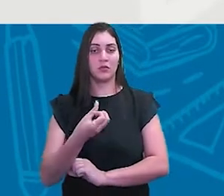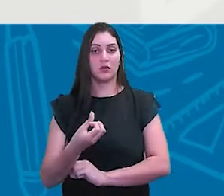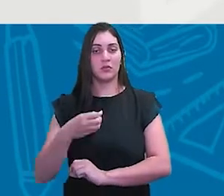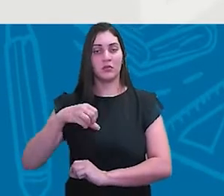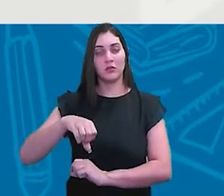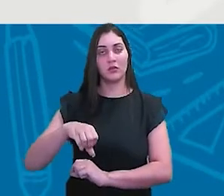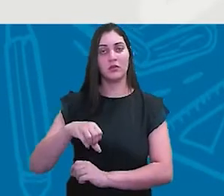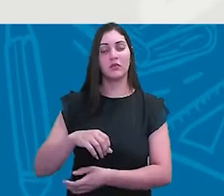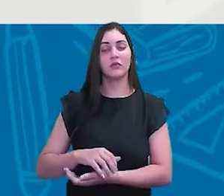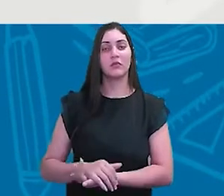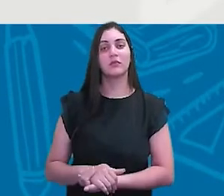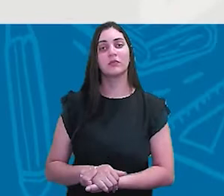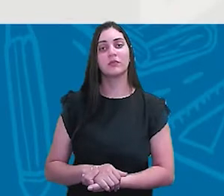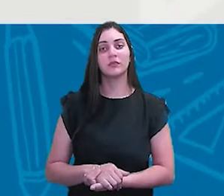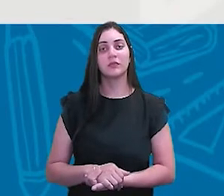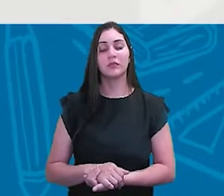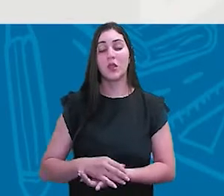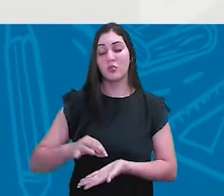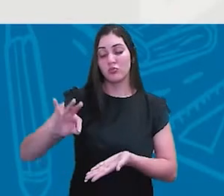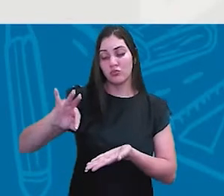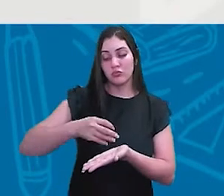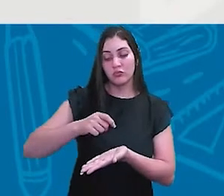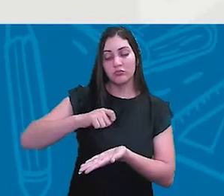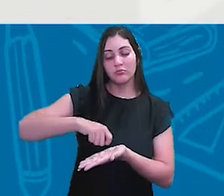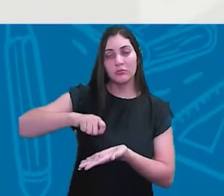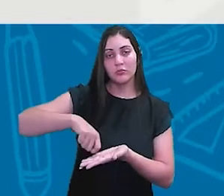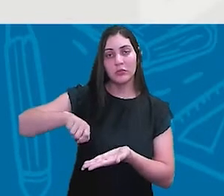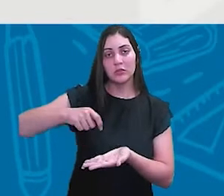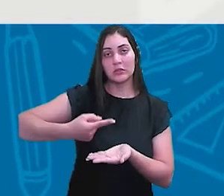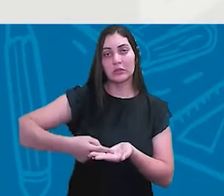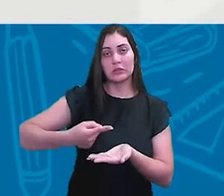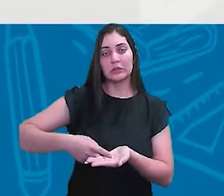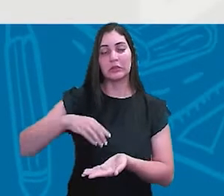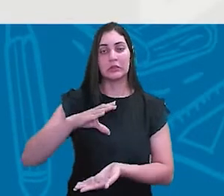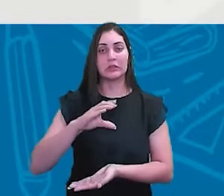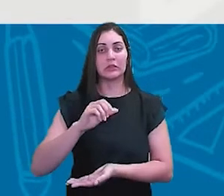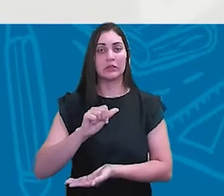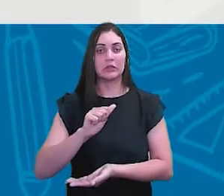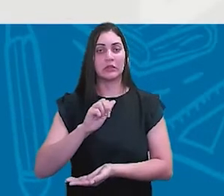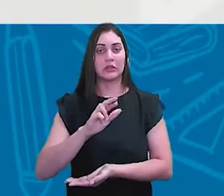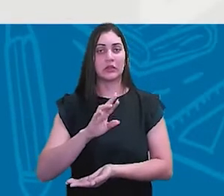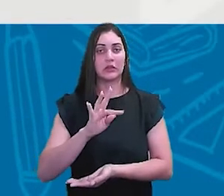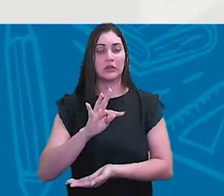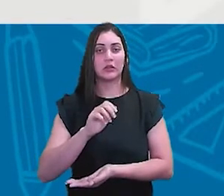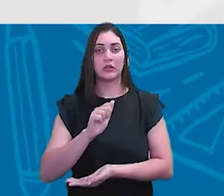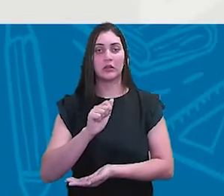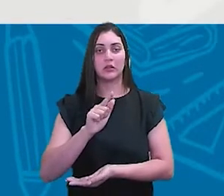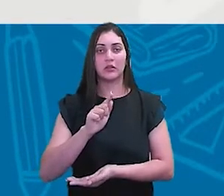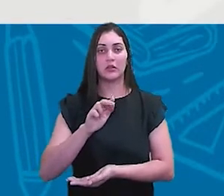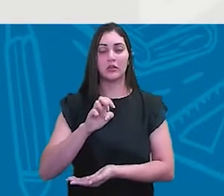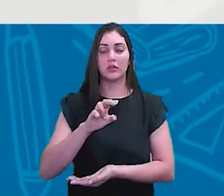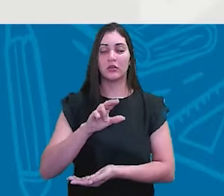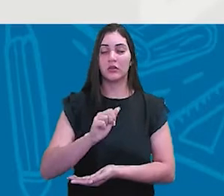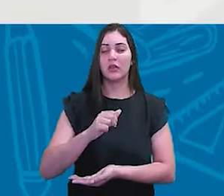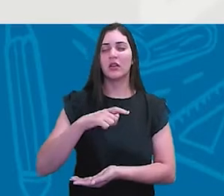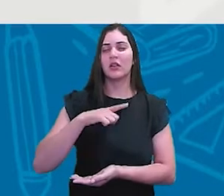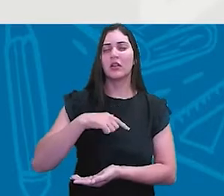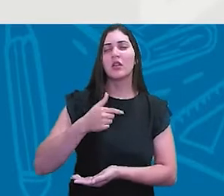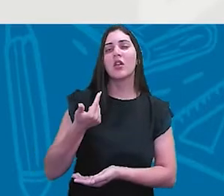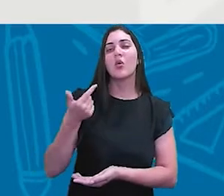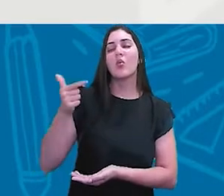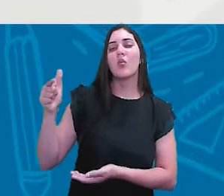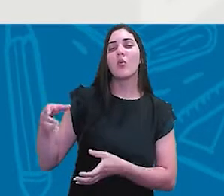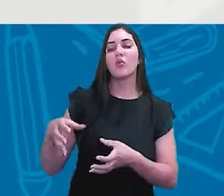com a assinatura do Tratado de Cartagena, né, também. Existem outros blocos, né, também como